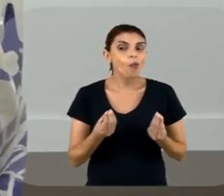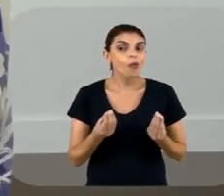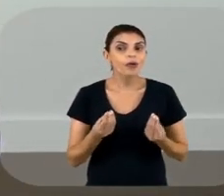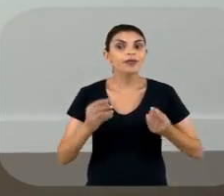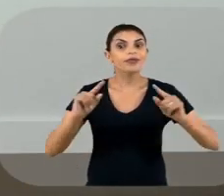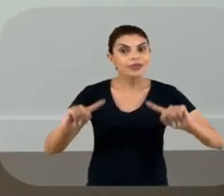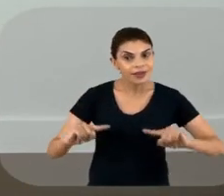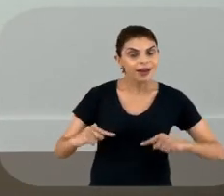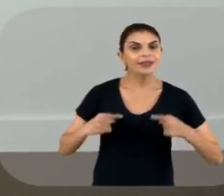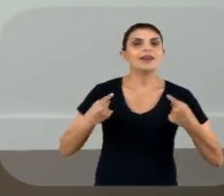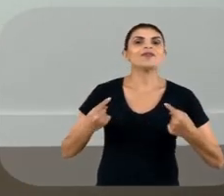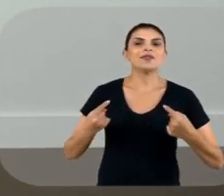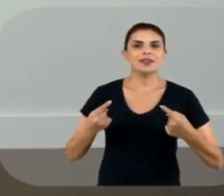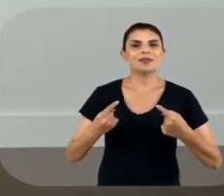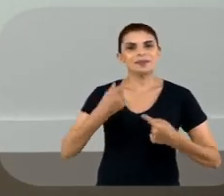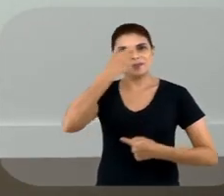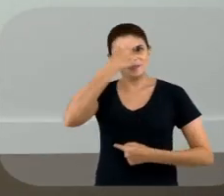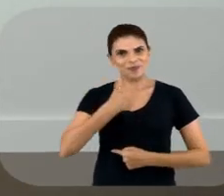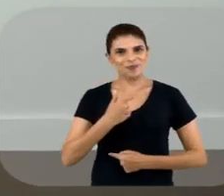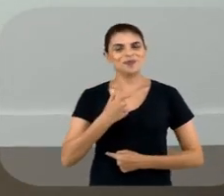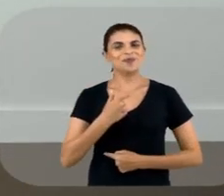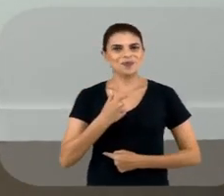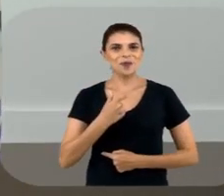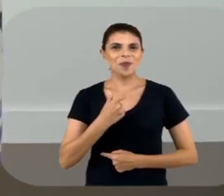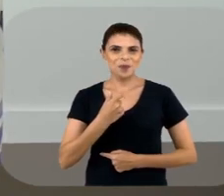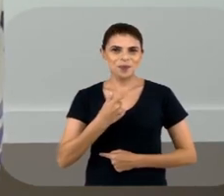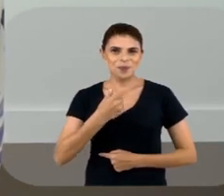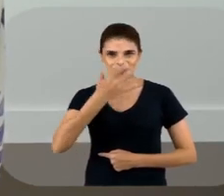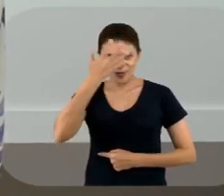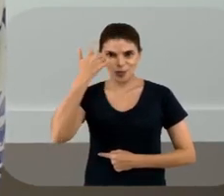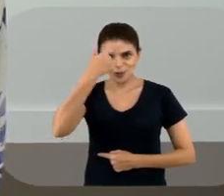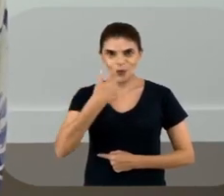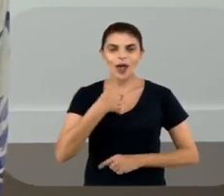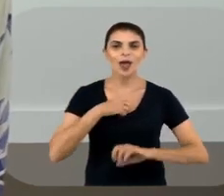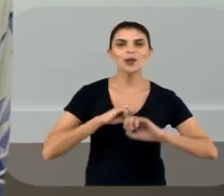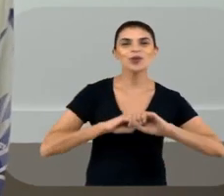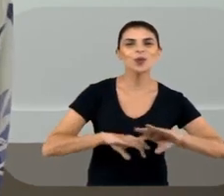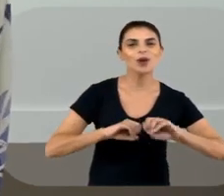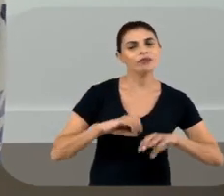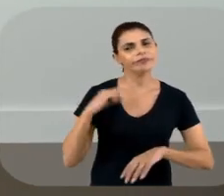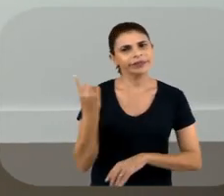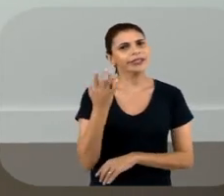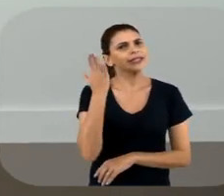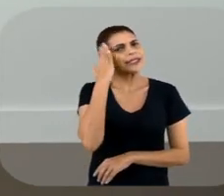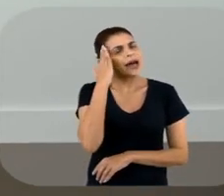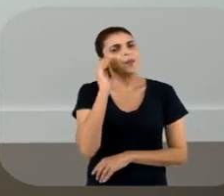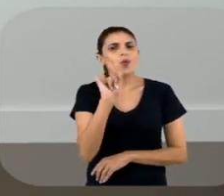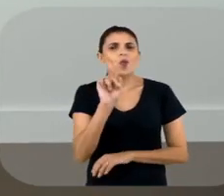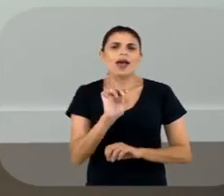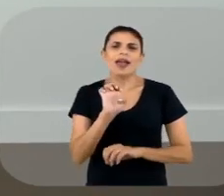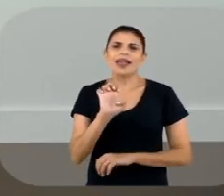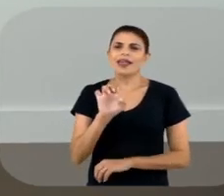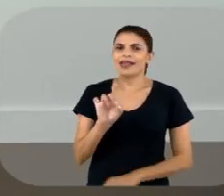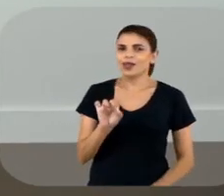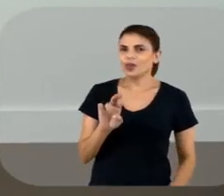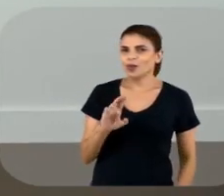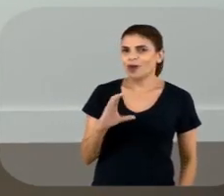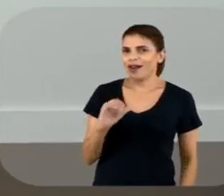imprime esse desafio para o educador, né? Para essa figura, até então, que a gente chama de